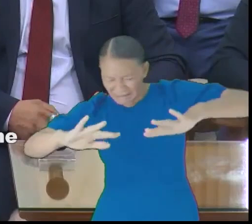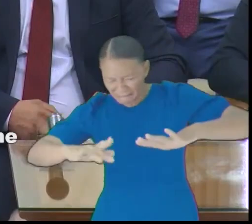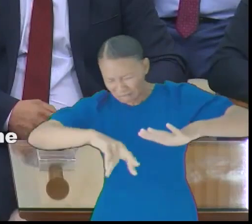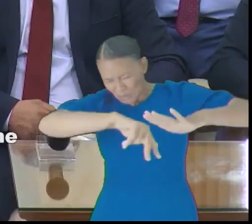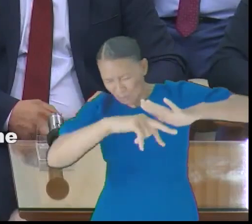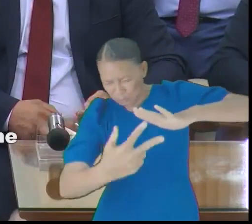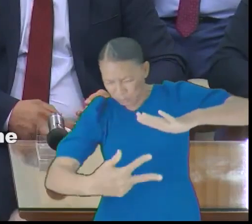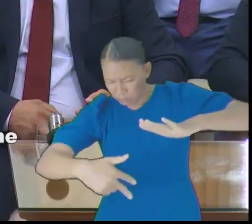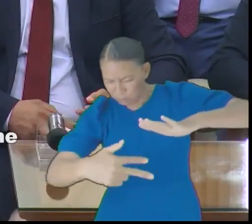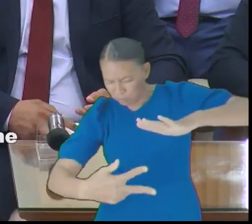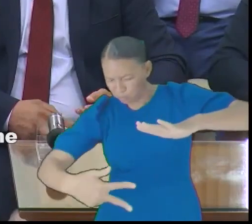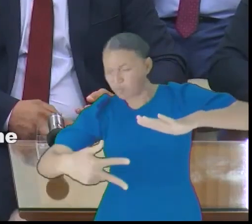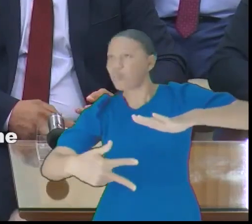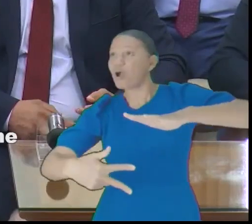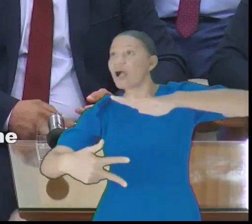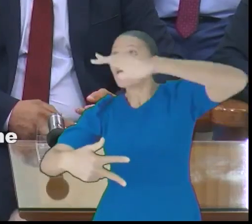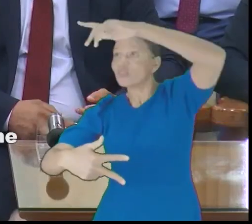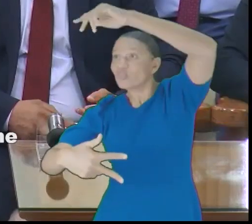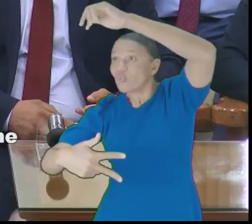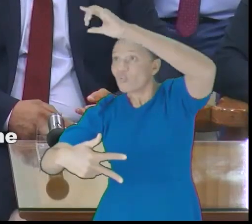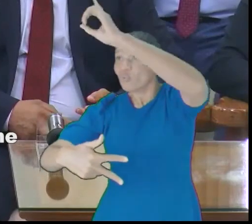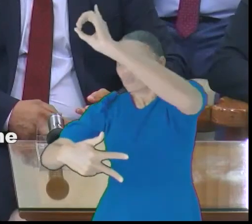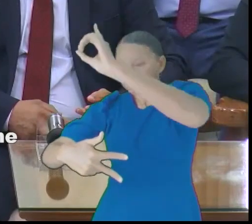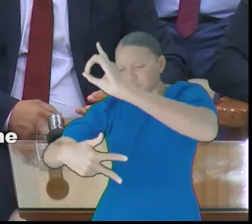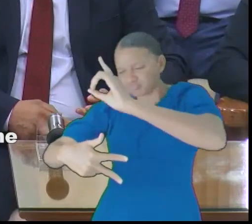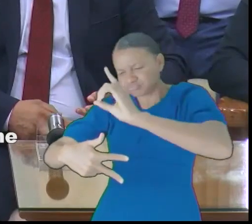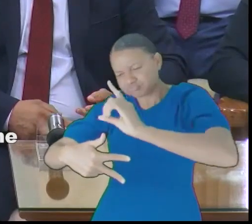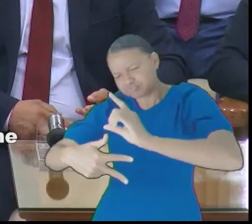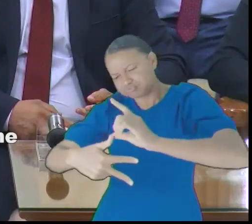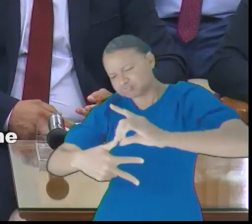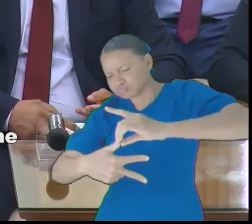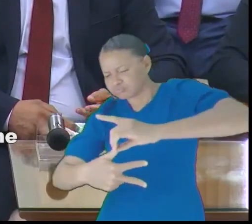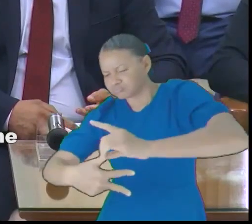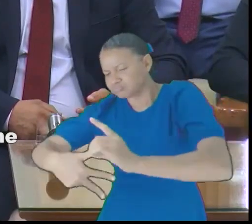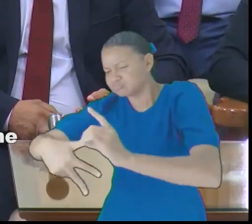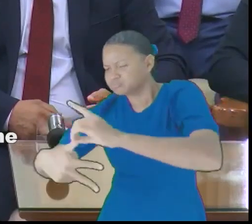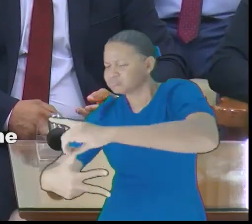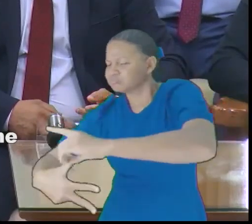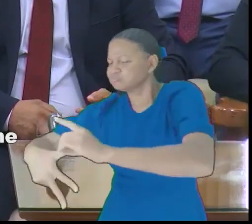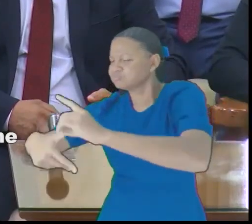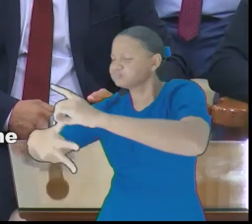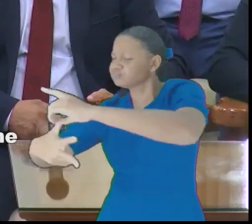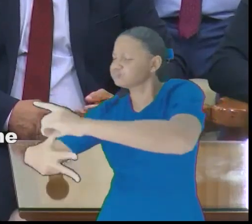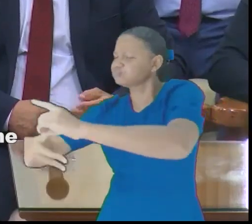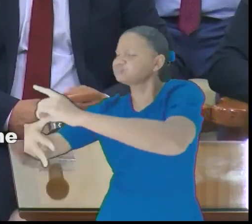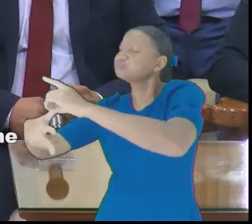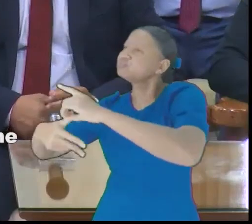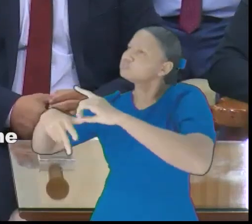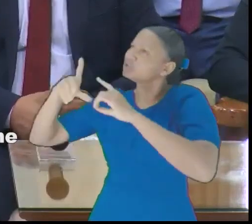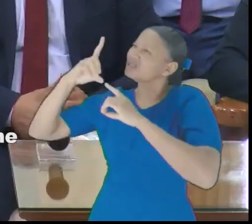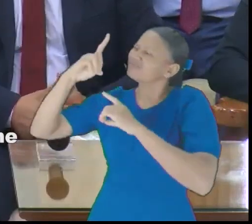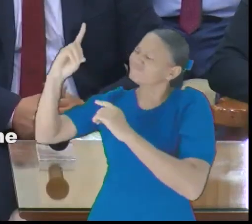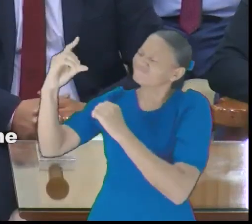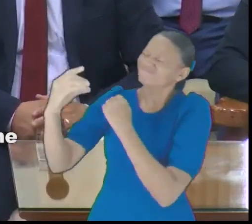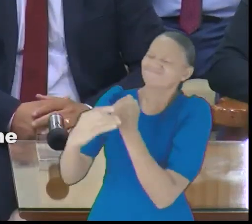ali a tua mão me guiará e a tua destra me susterá.